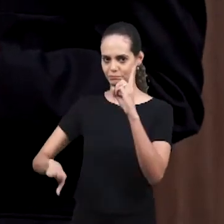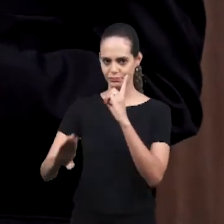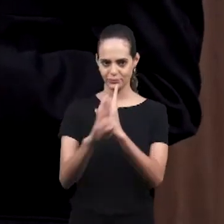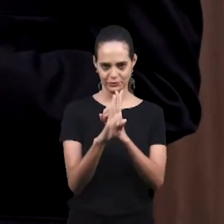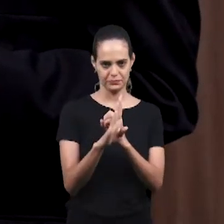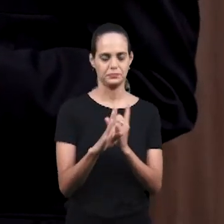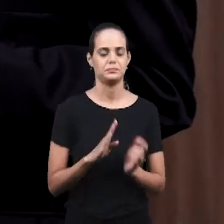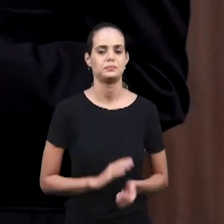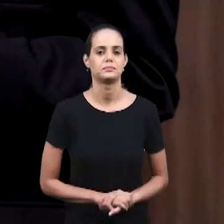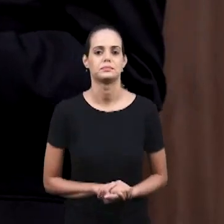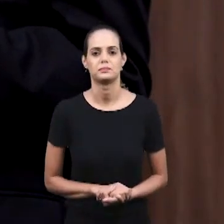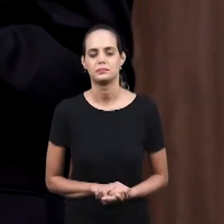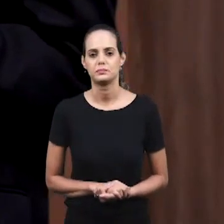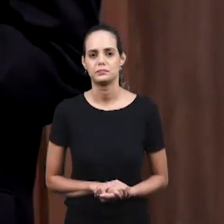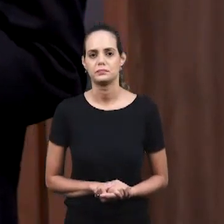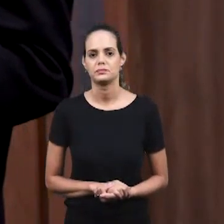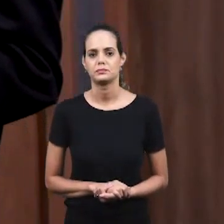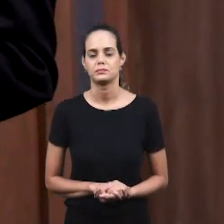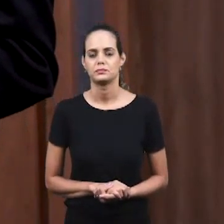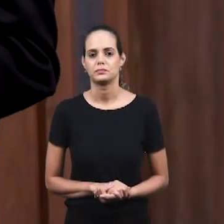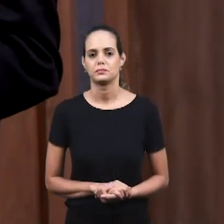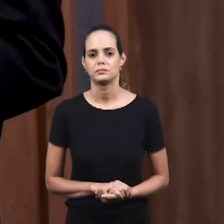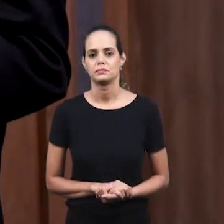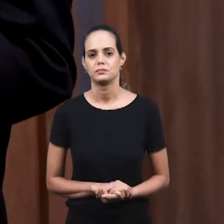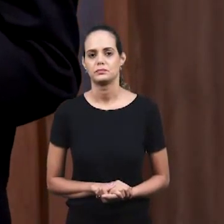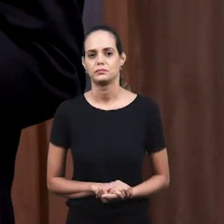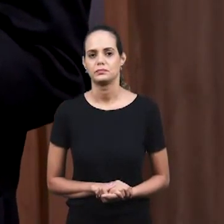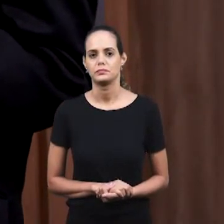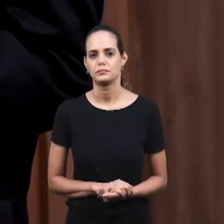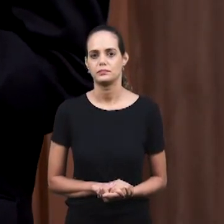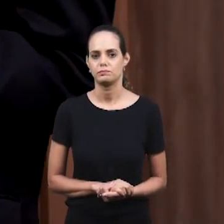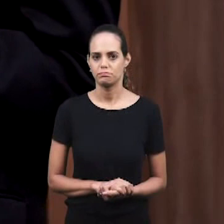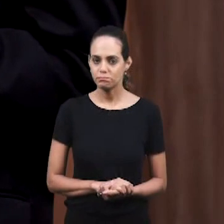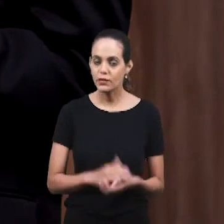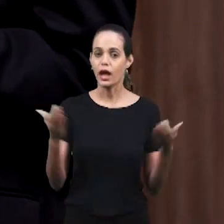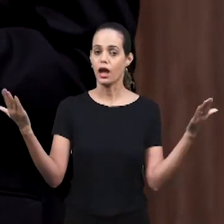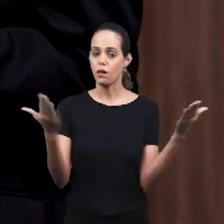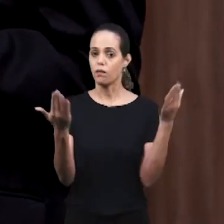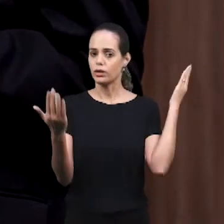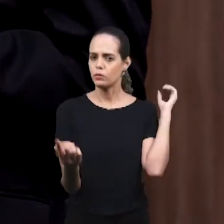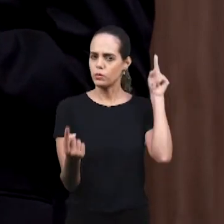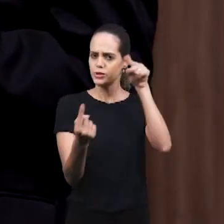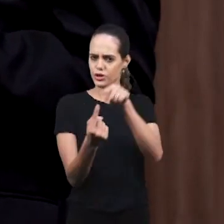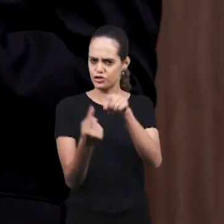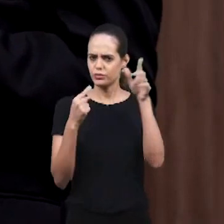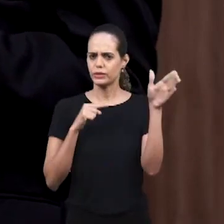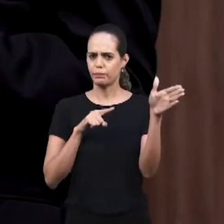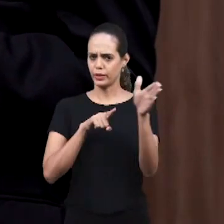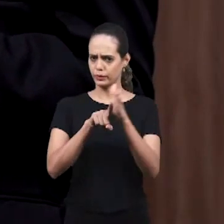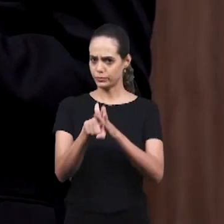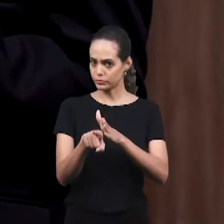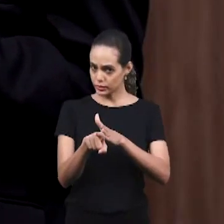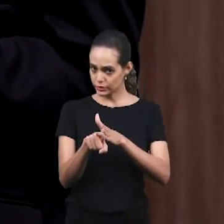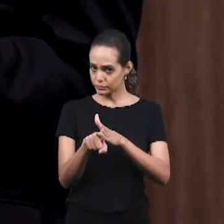na escola dominical. E ela é composta, esta destinação, ou seja, este alvo da nossa pergunta